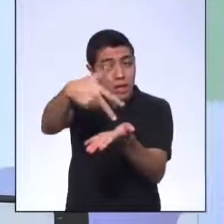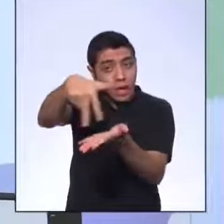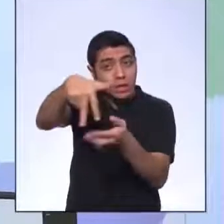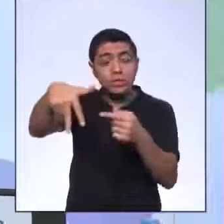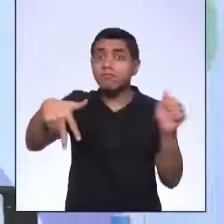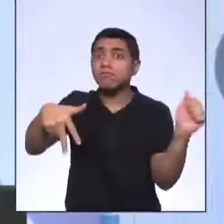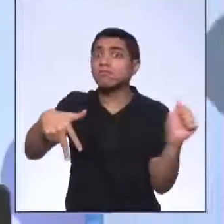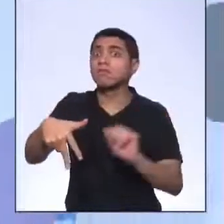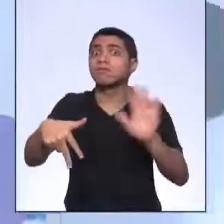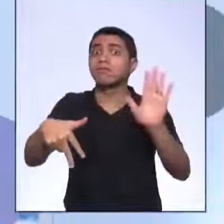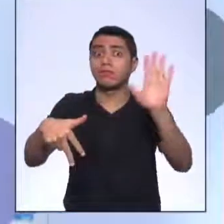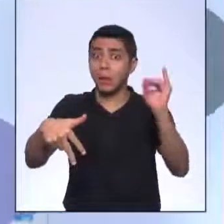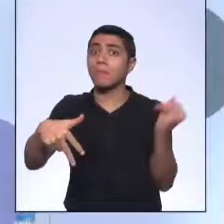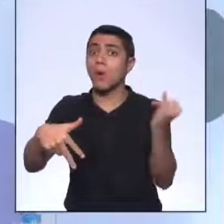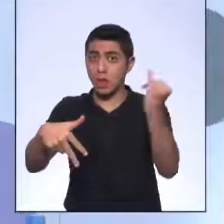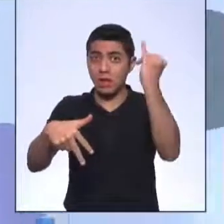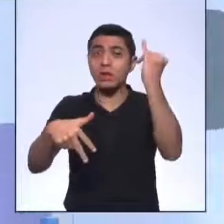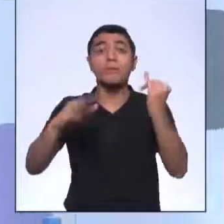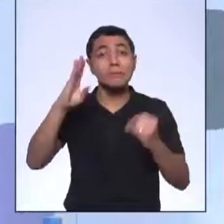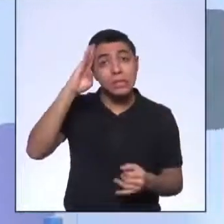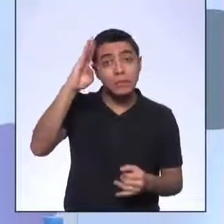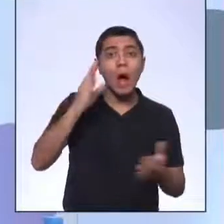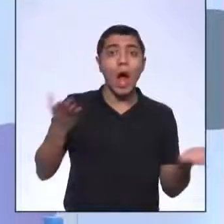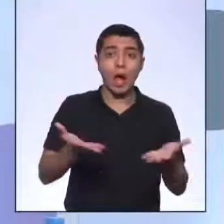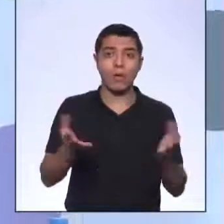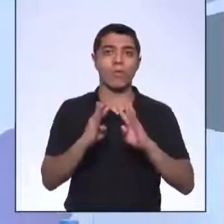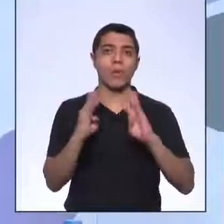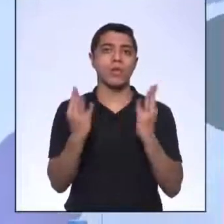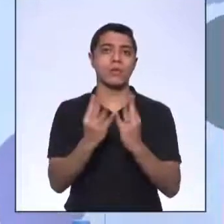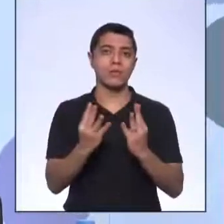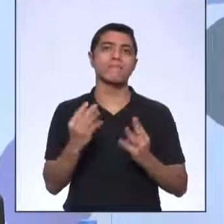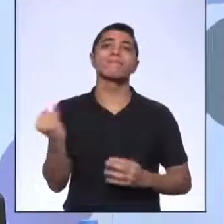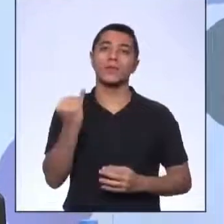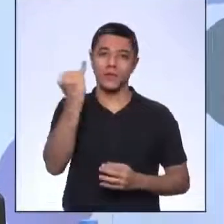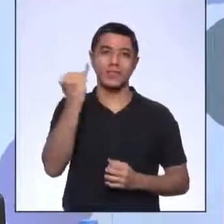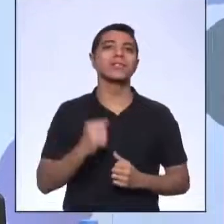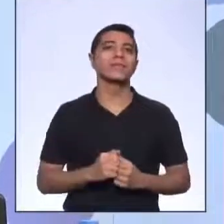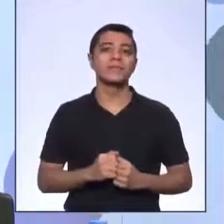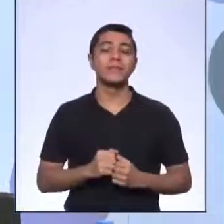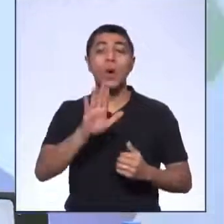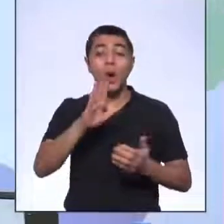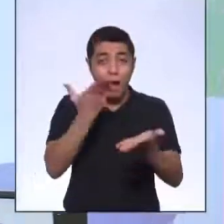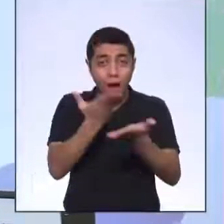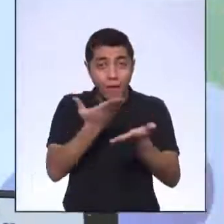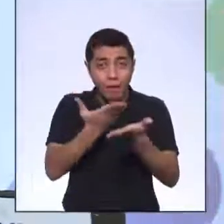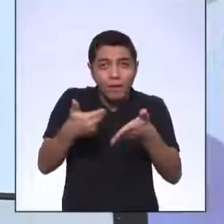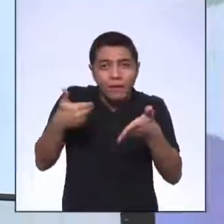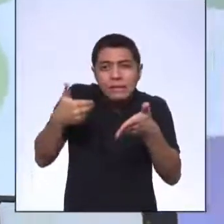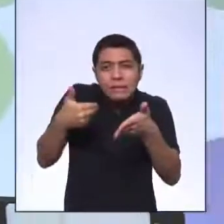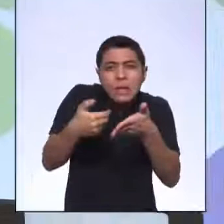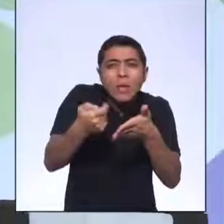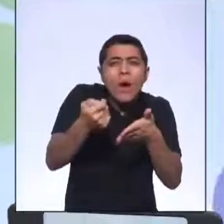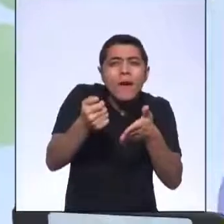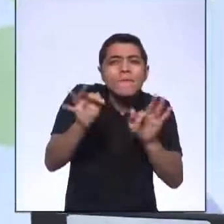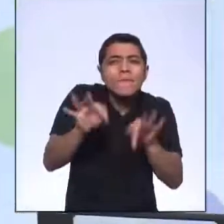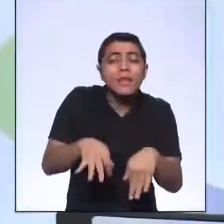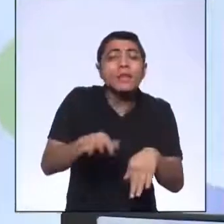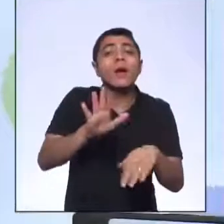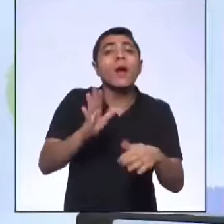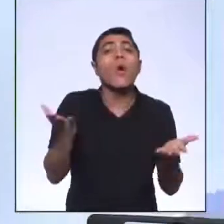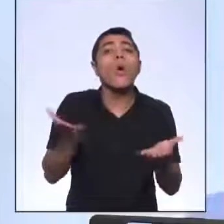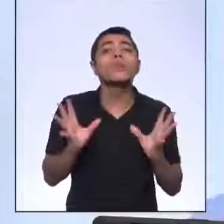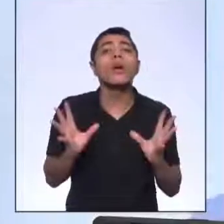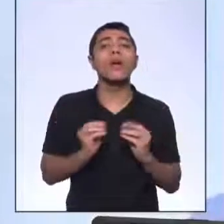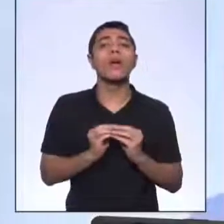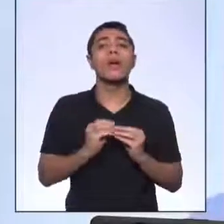nem mais espírito de pandemia olha só a gente já estamos andando com o finalzinho nossa aula então hoje Nós aprendemos sobre